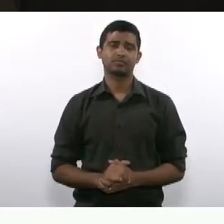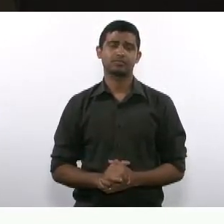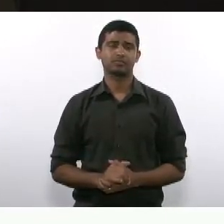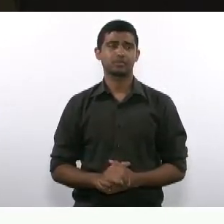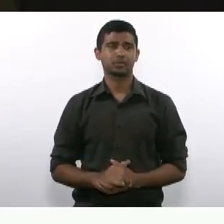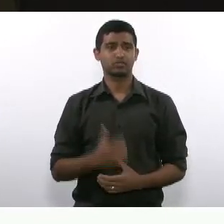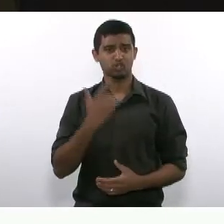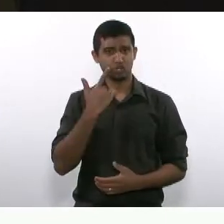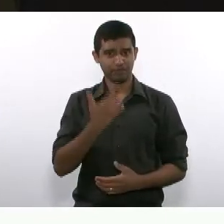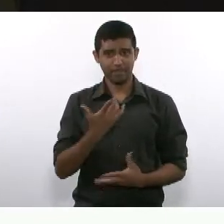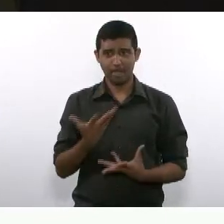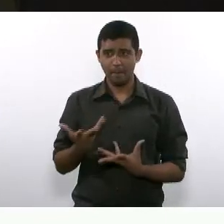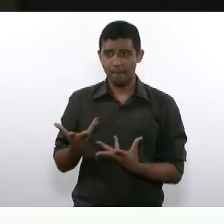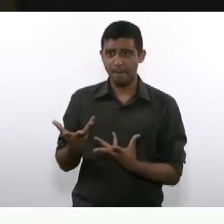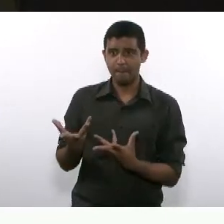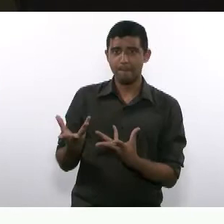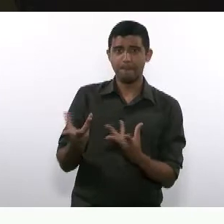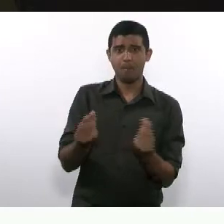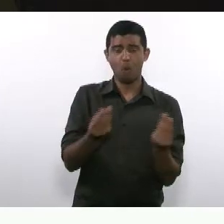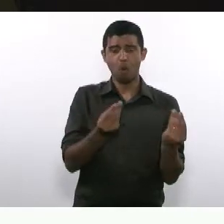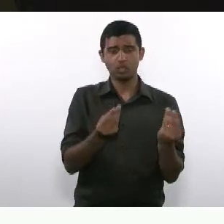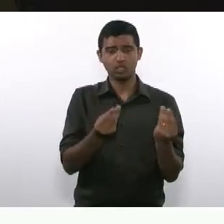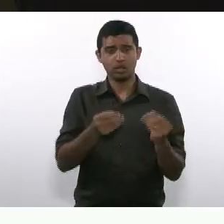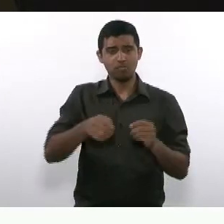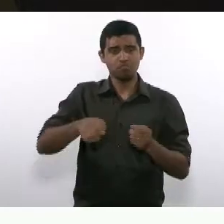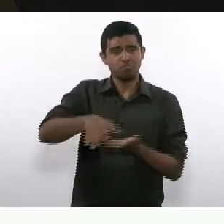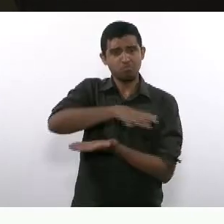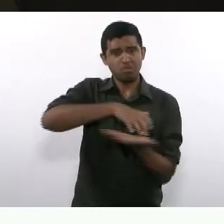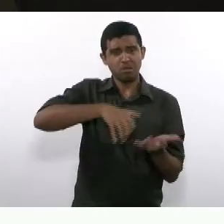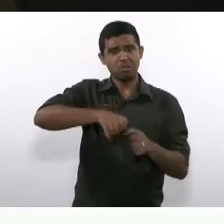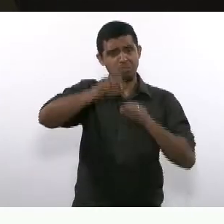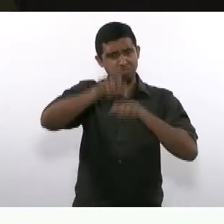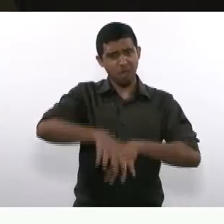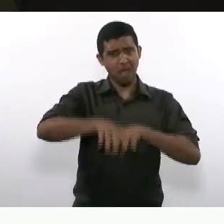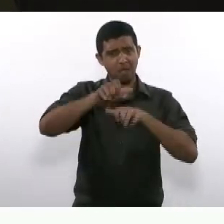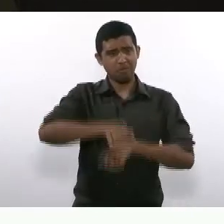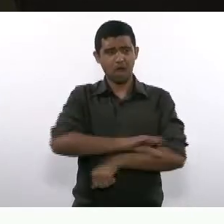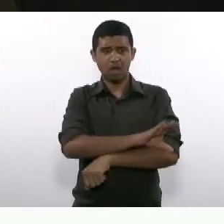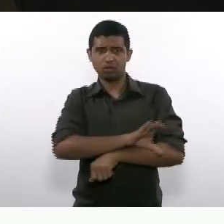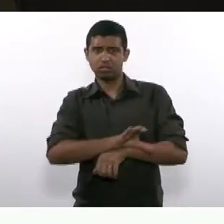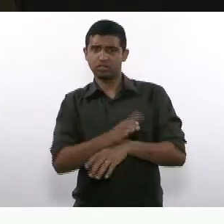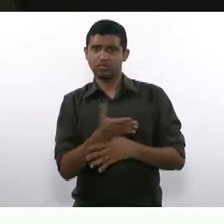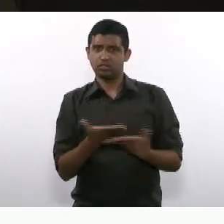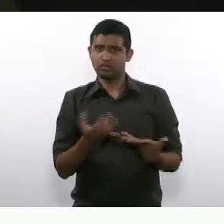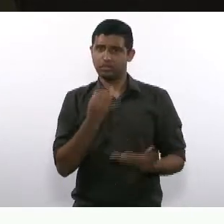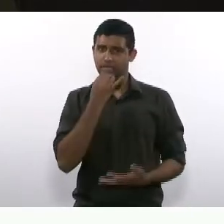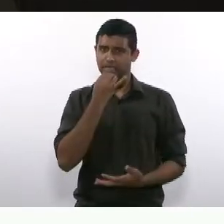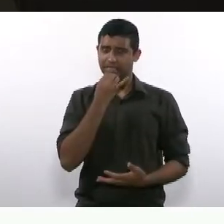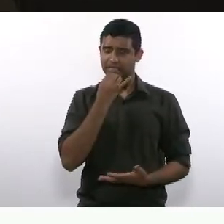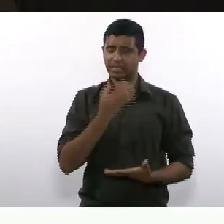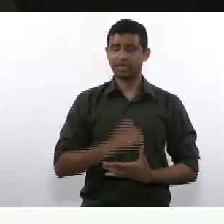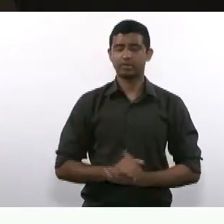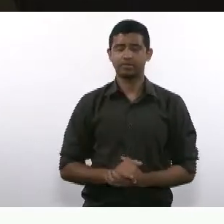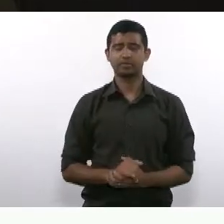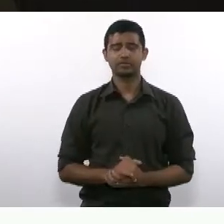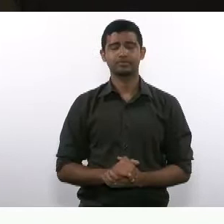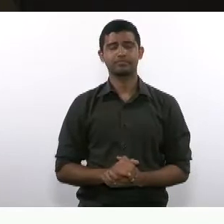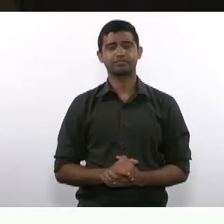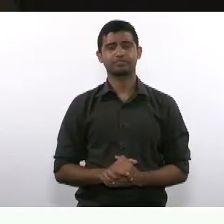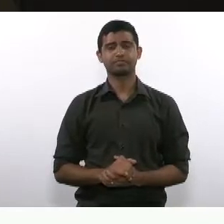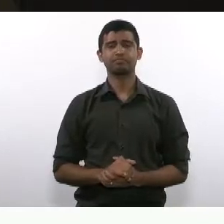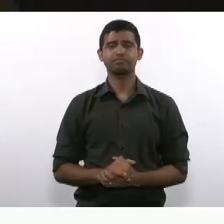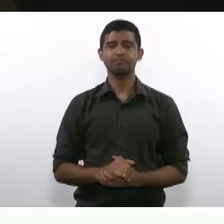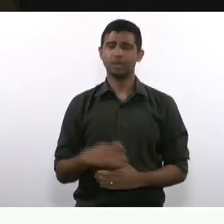manifestações culturais, não é? Quer dizer, olha, nós temos, por exemplo, nós tivemos uma reunião